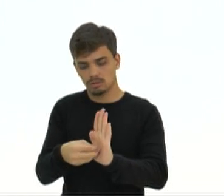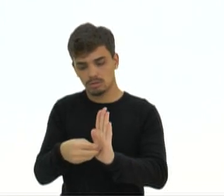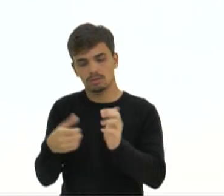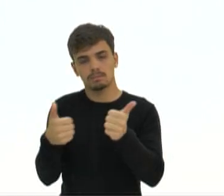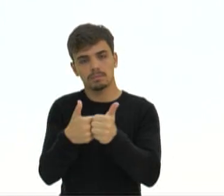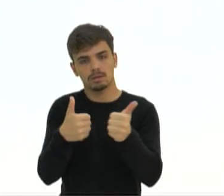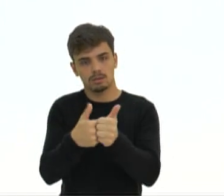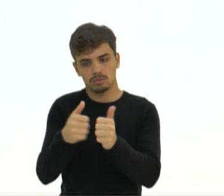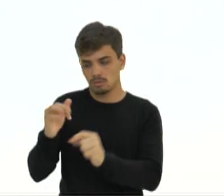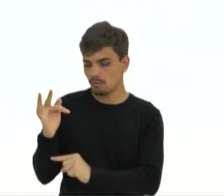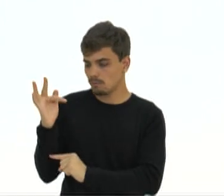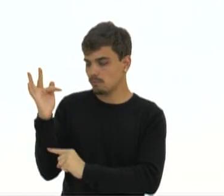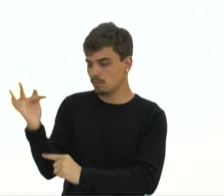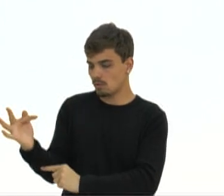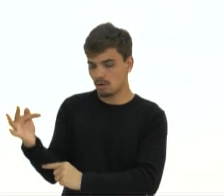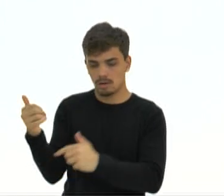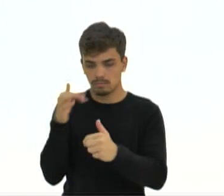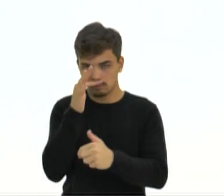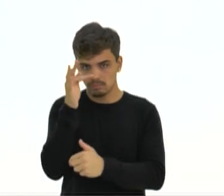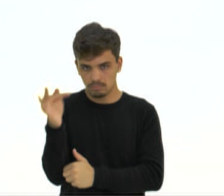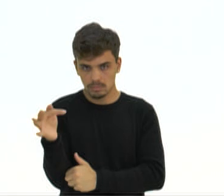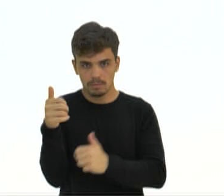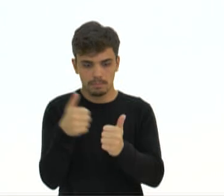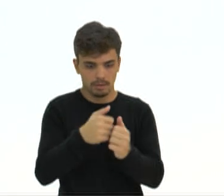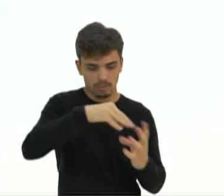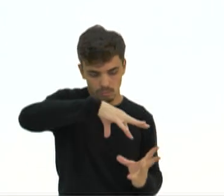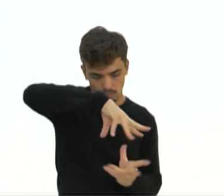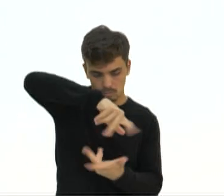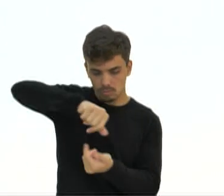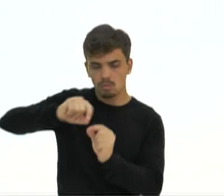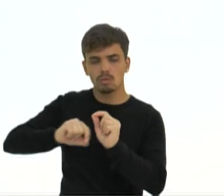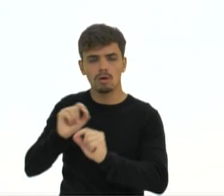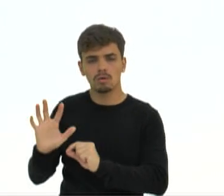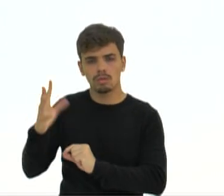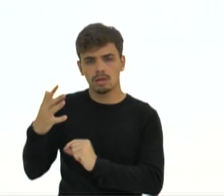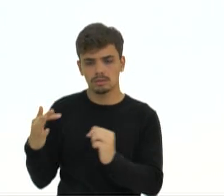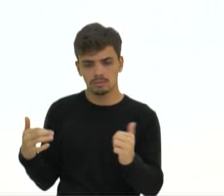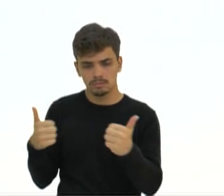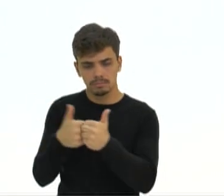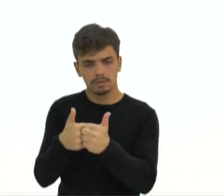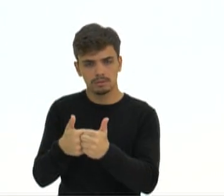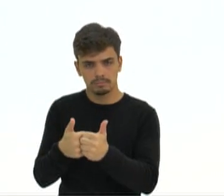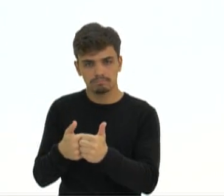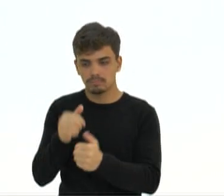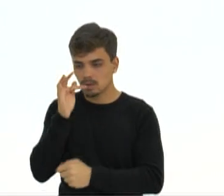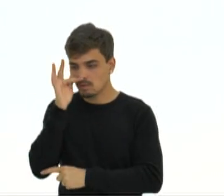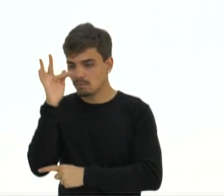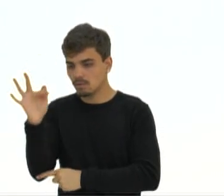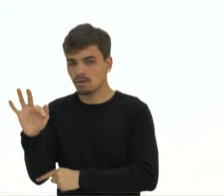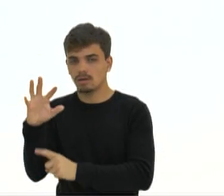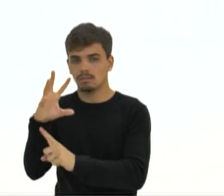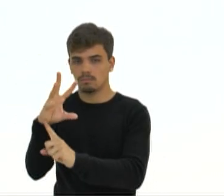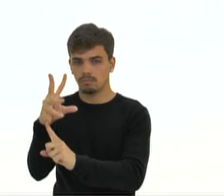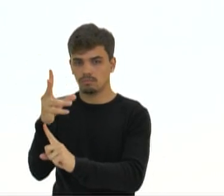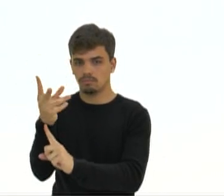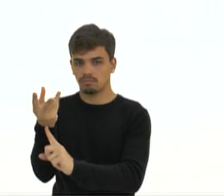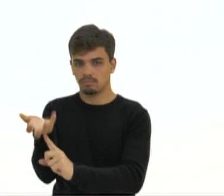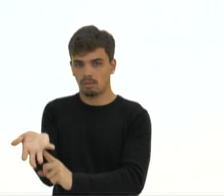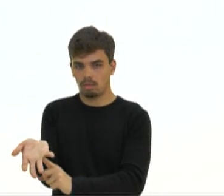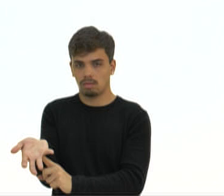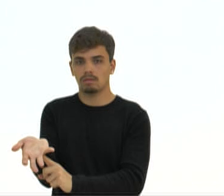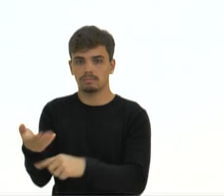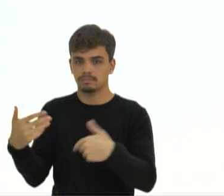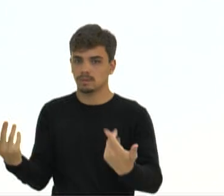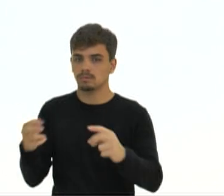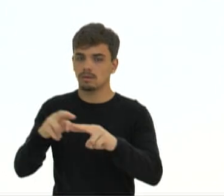globo e o que acontece? A flor acaba morrendo. Então, a gente consegue ver aqui pelas